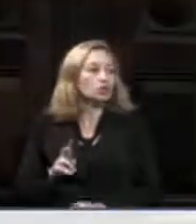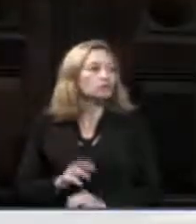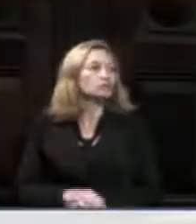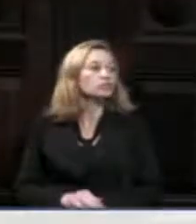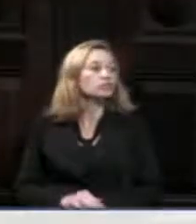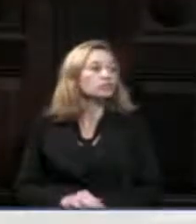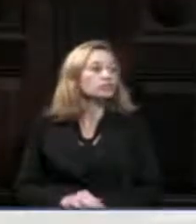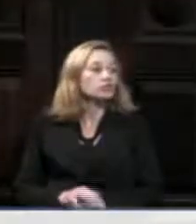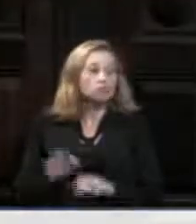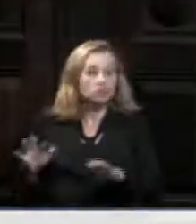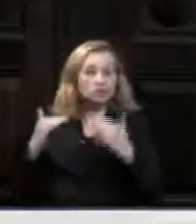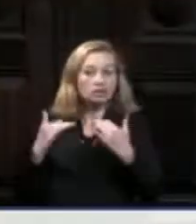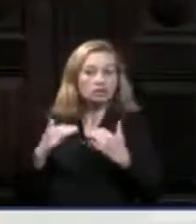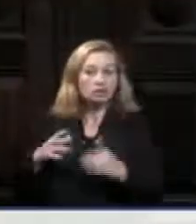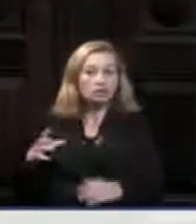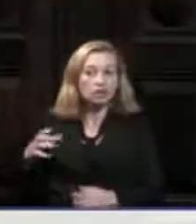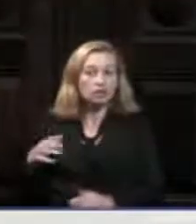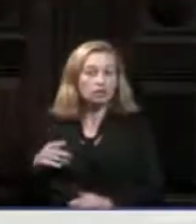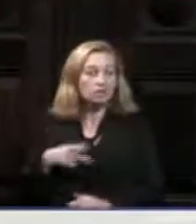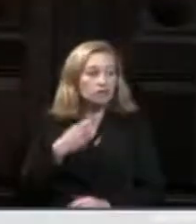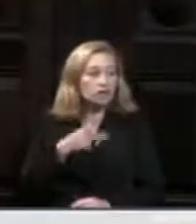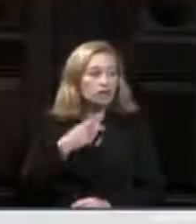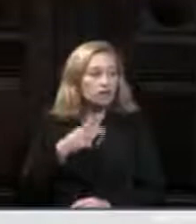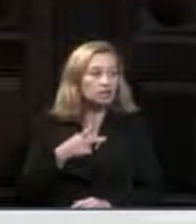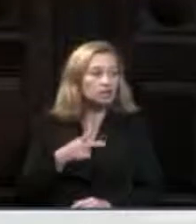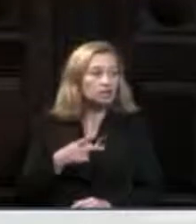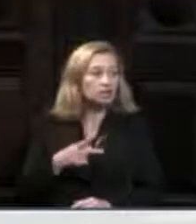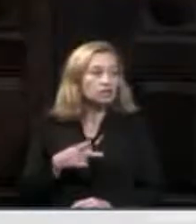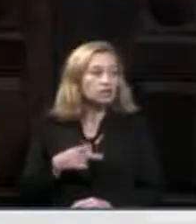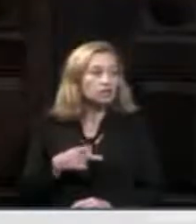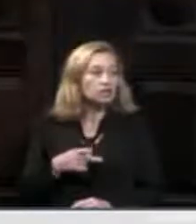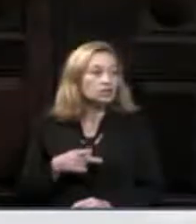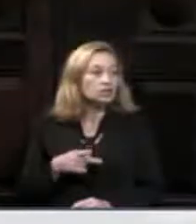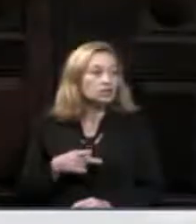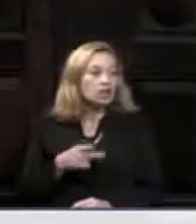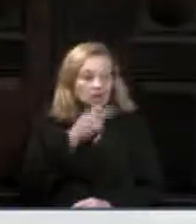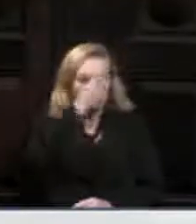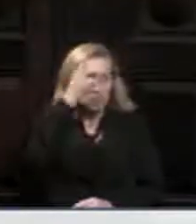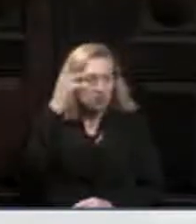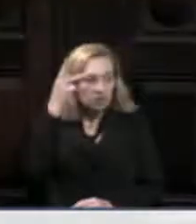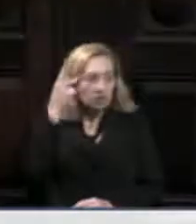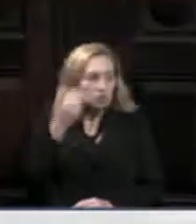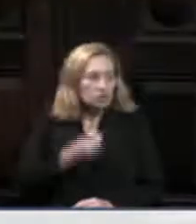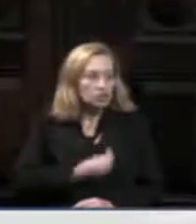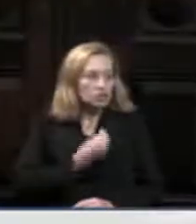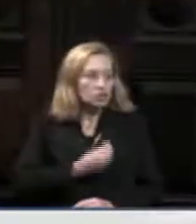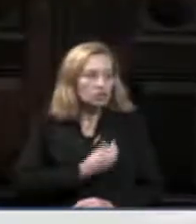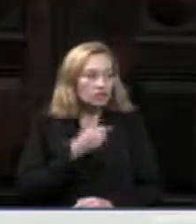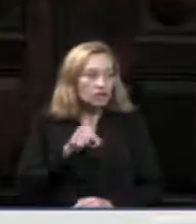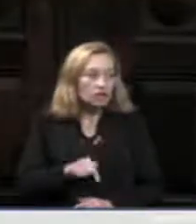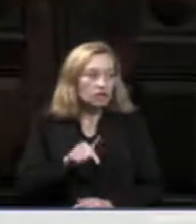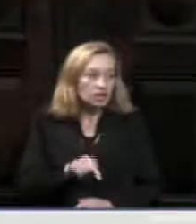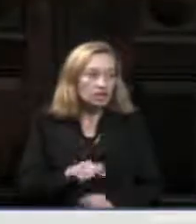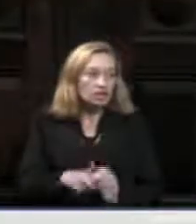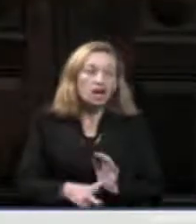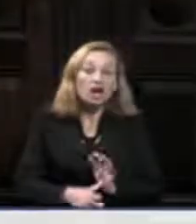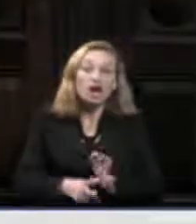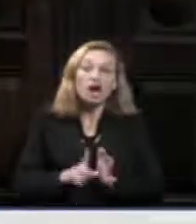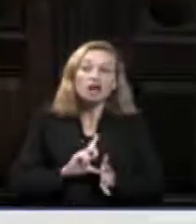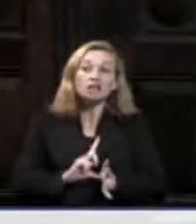comunidade, alerta que havia um equívoco, porque aquelas pessoas ali residiam antes da decretação do